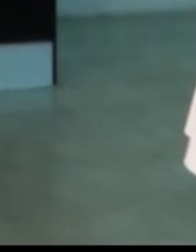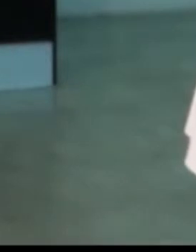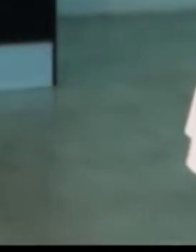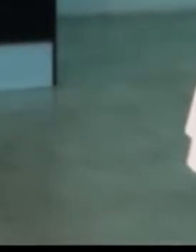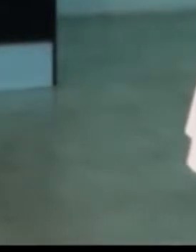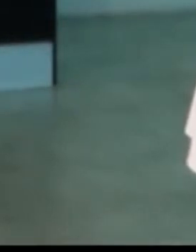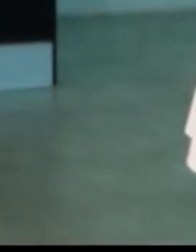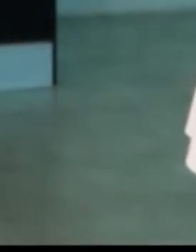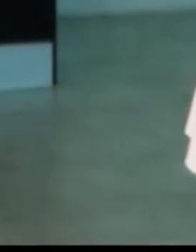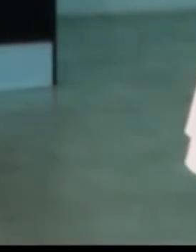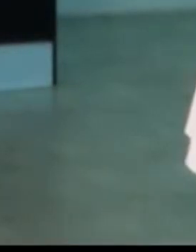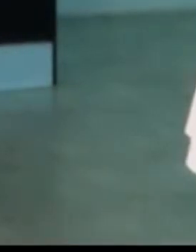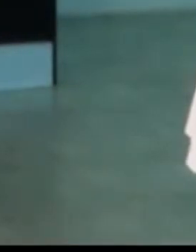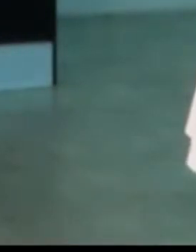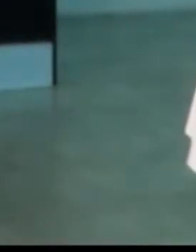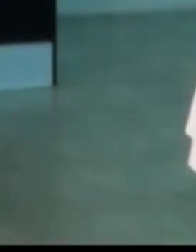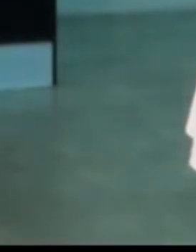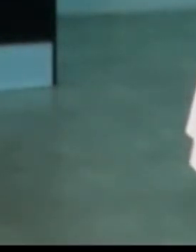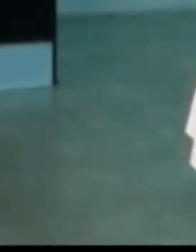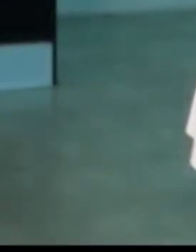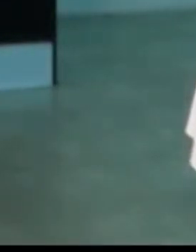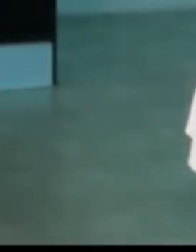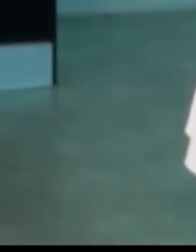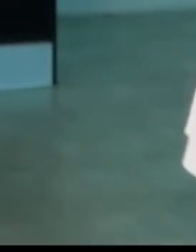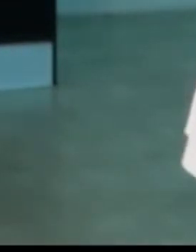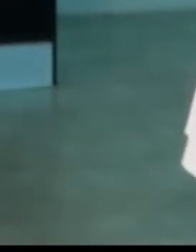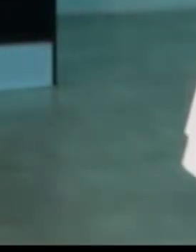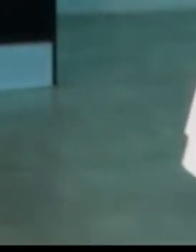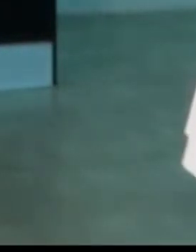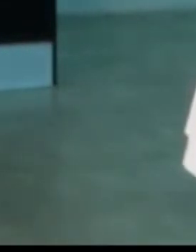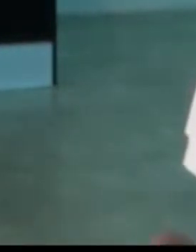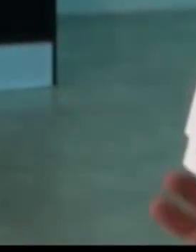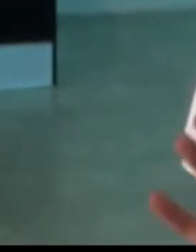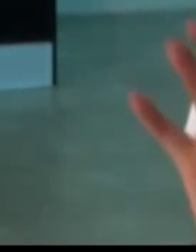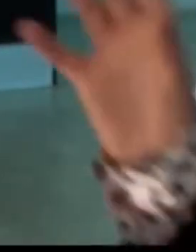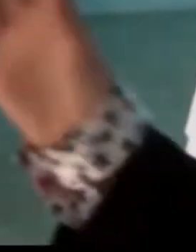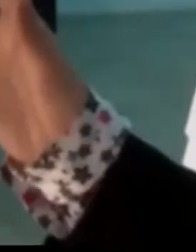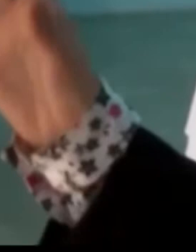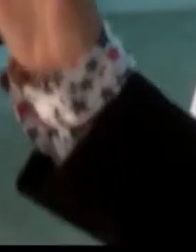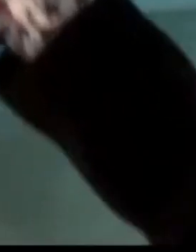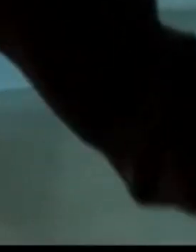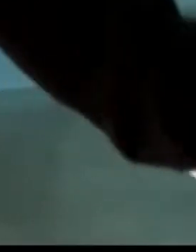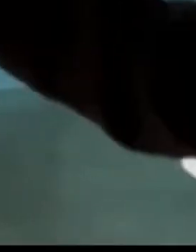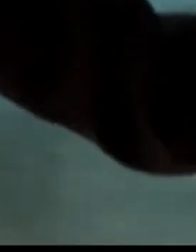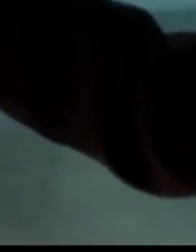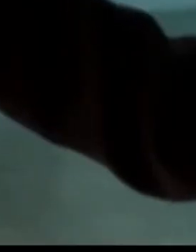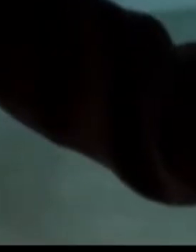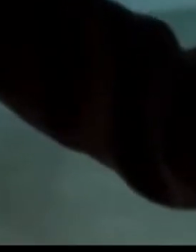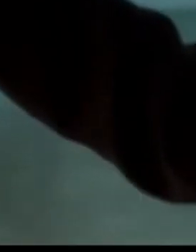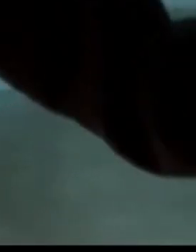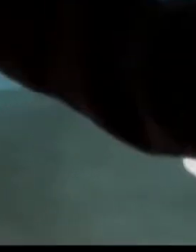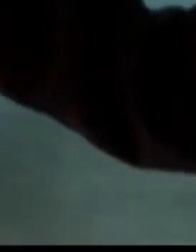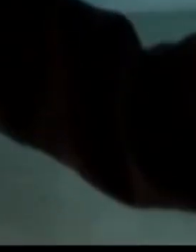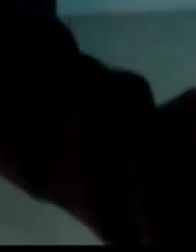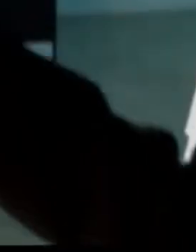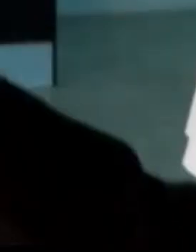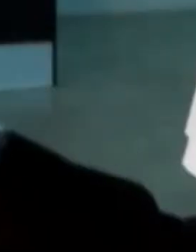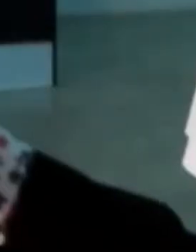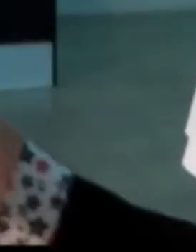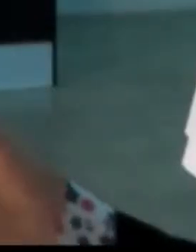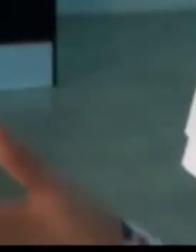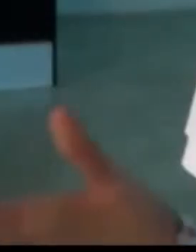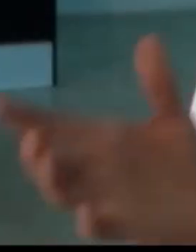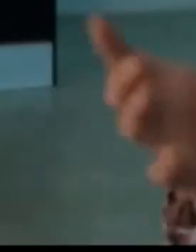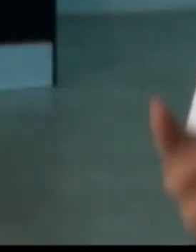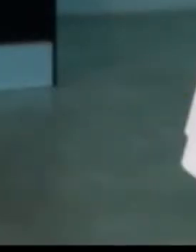têm alguém de confiança maior, a criança se identifica com um professor muito querido na escola, os pais têm uma proximidade maior com a comunidade, com a agente de saúde do